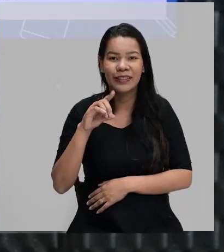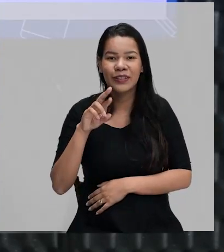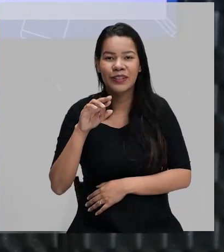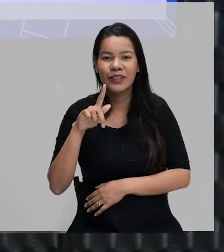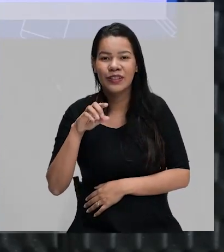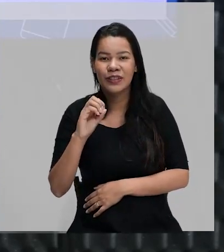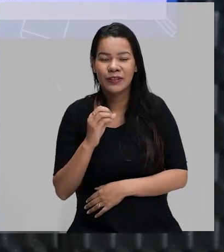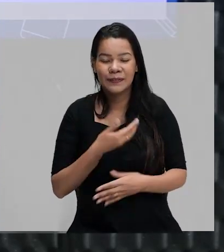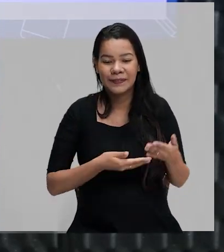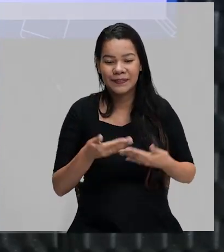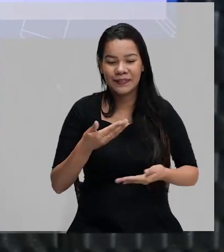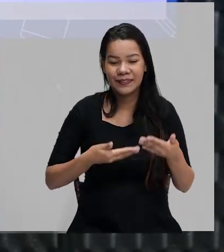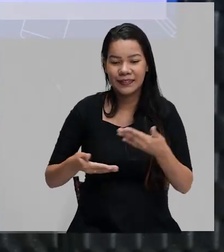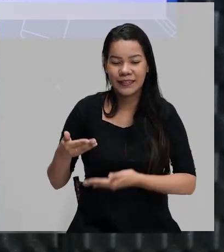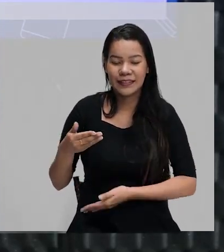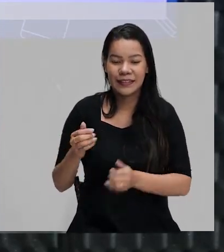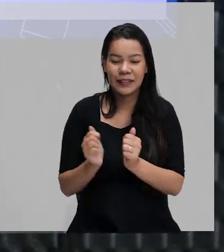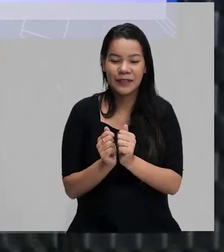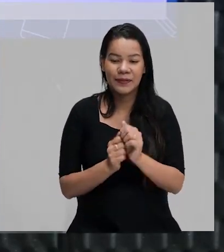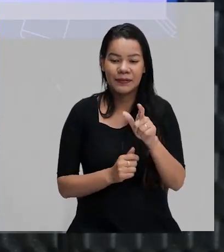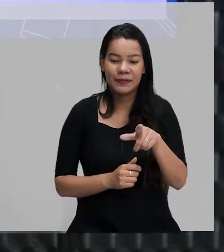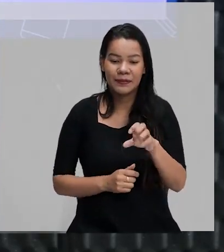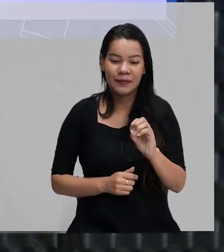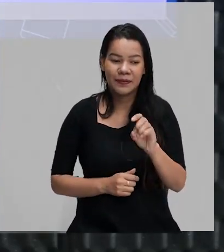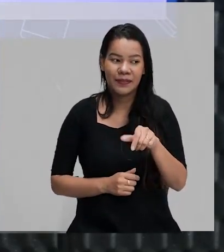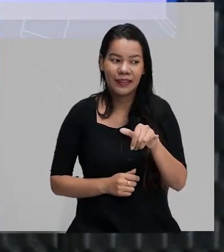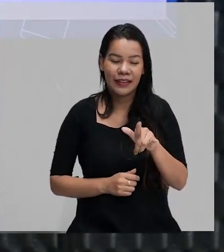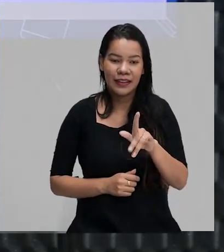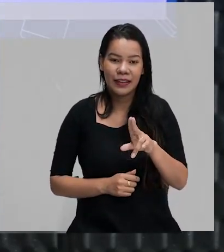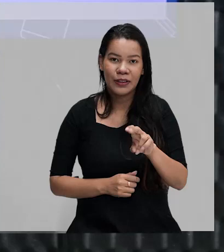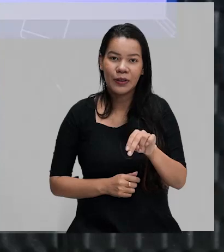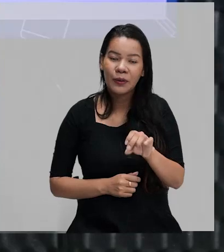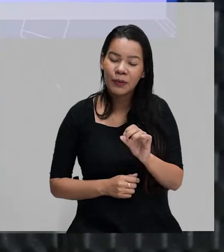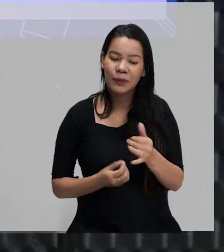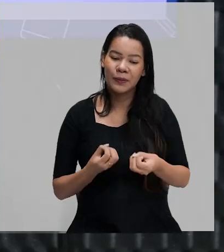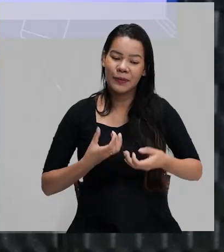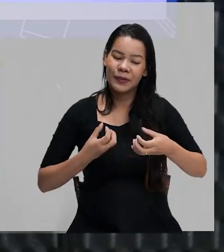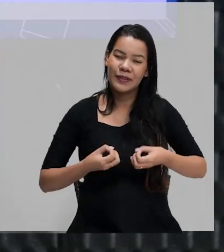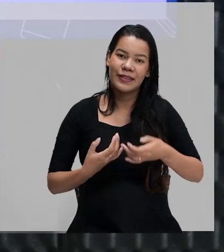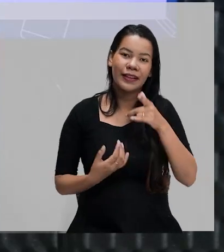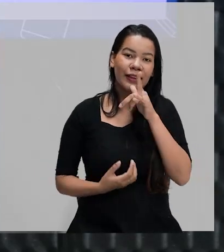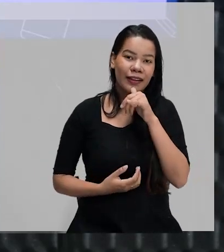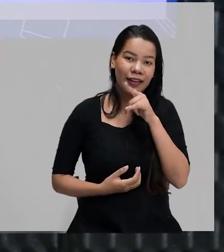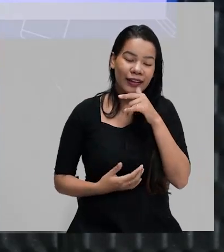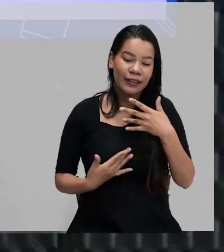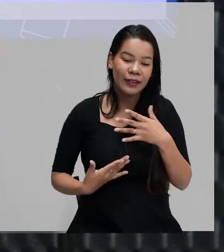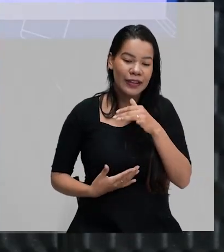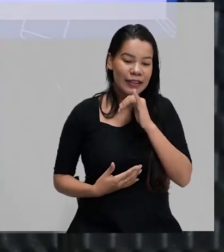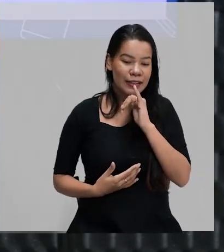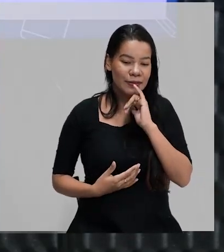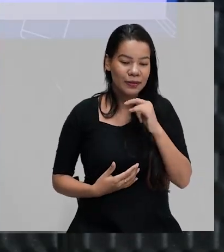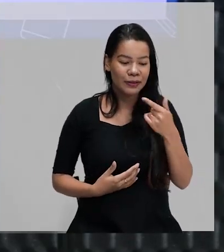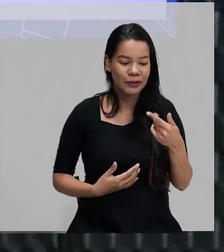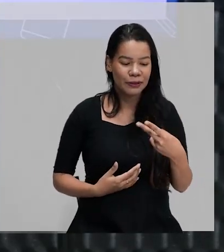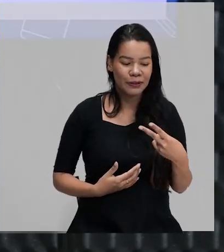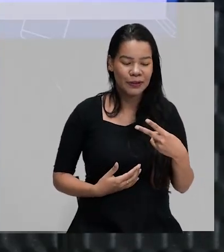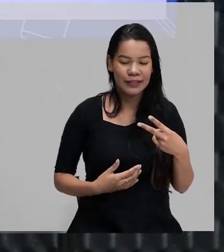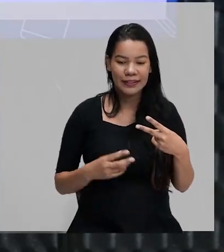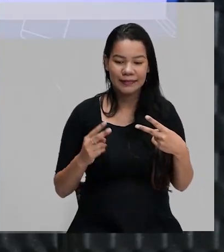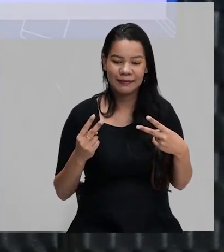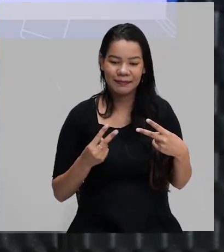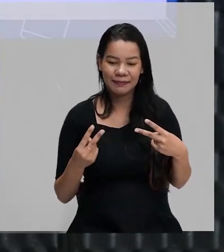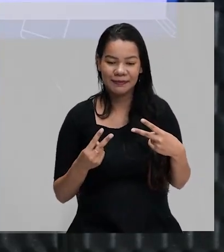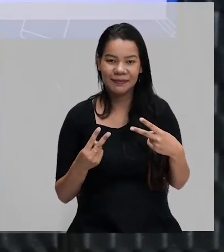o oxigênio, produzindo água. Então, o que a gente sabe? 2, que é a quantidade de mols, né, vezes